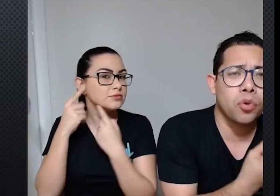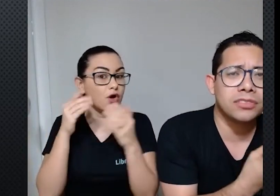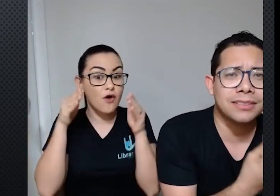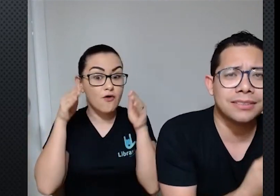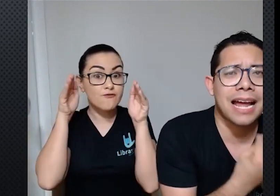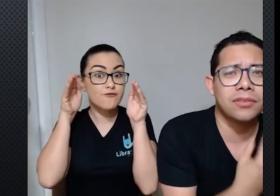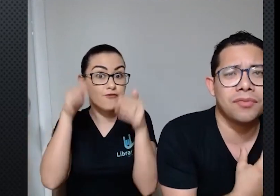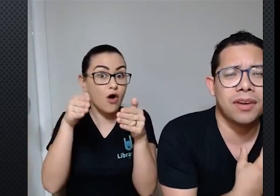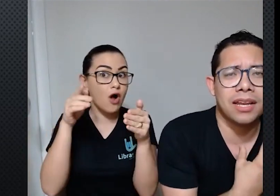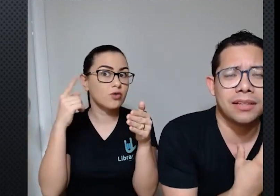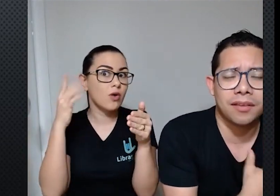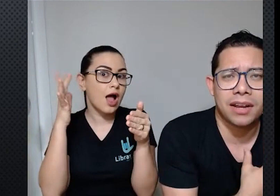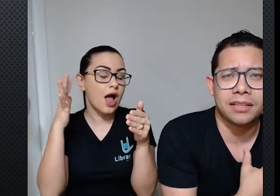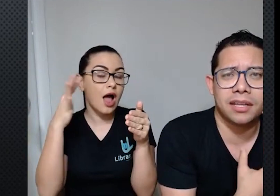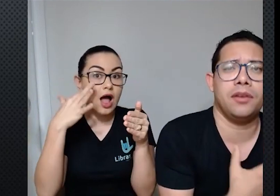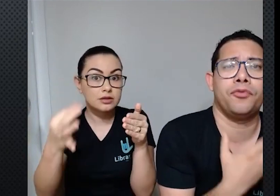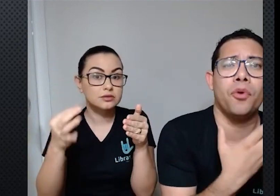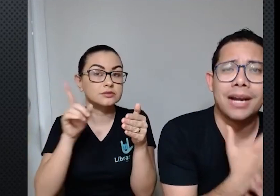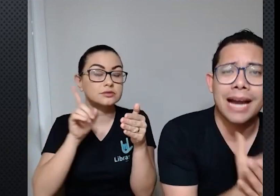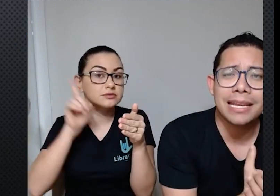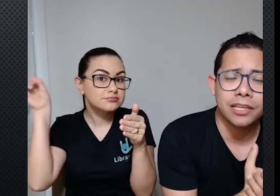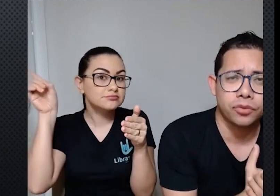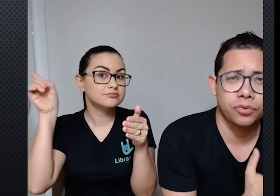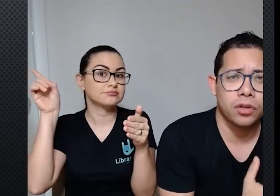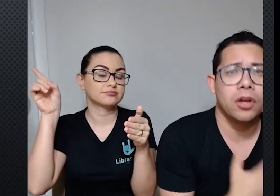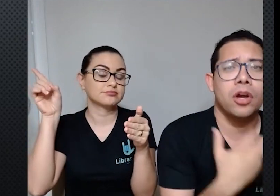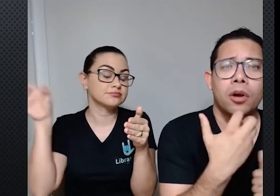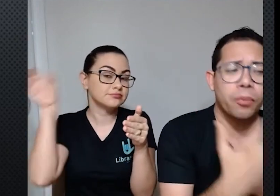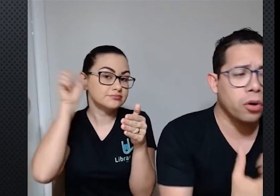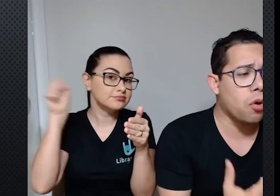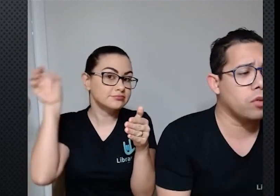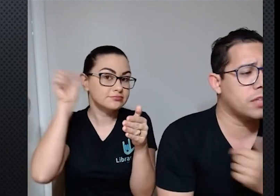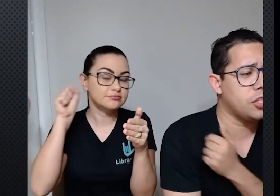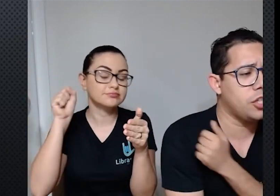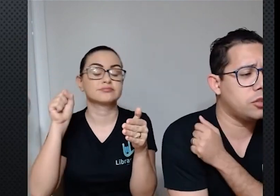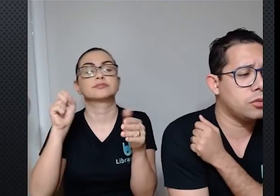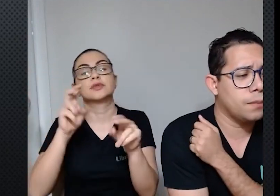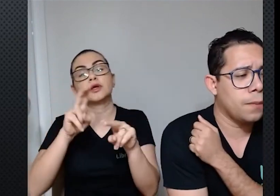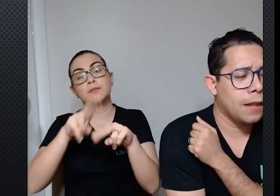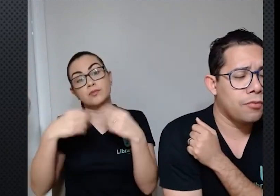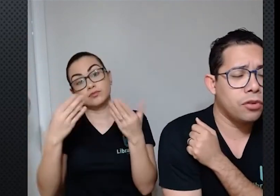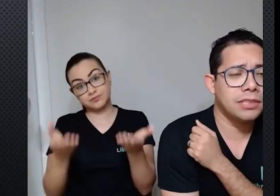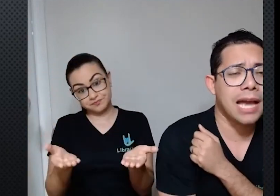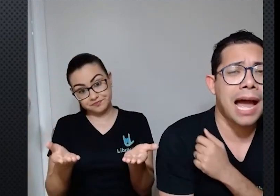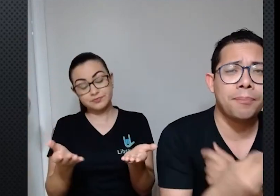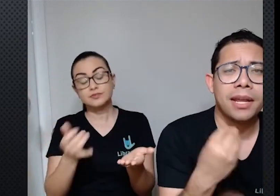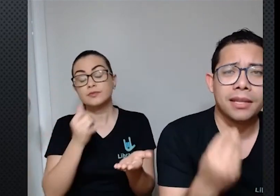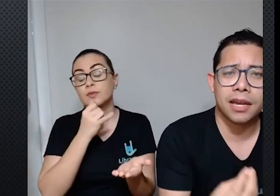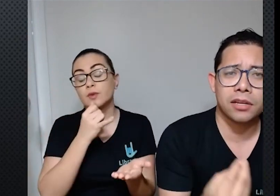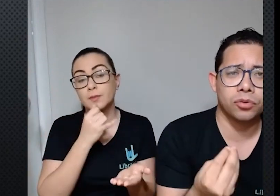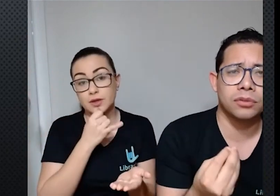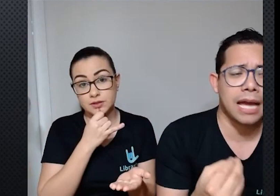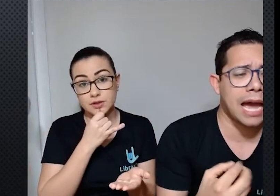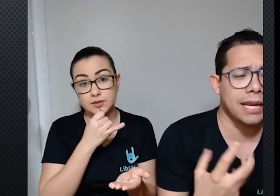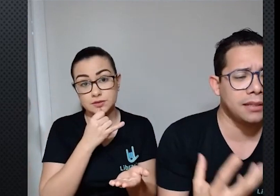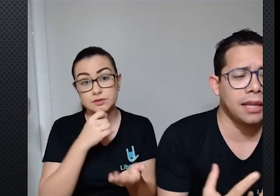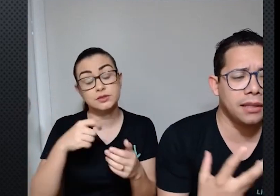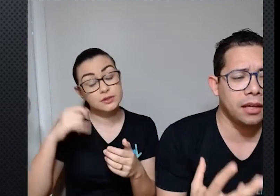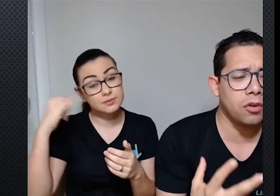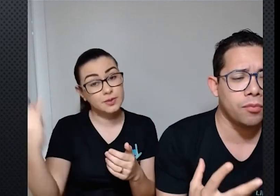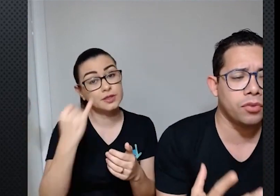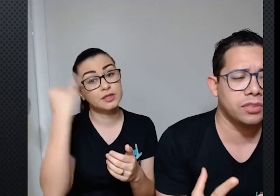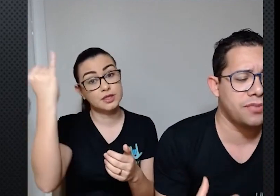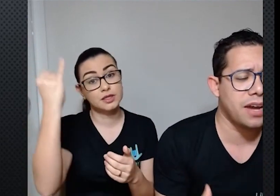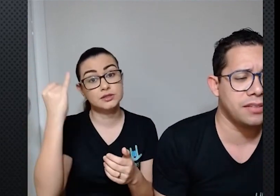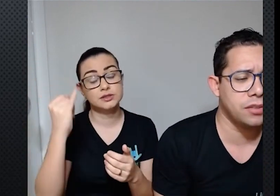mais concentrado na fala dele, focar nisso. Por conta disso, você aprender a escutar,